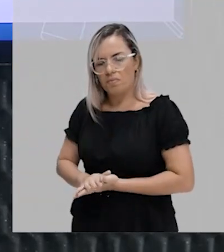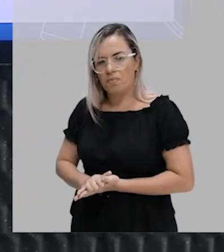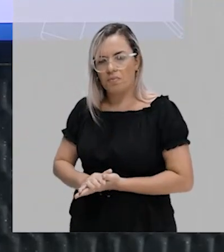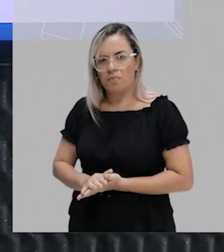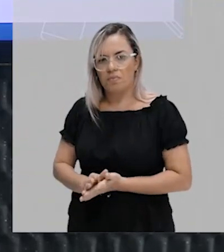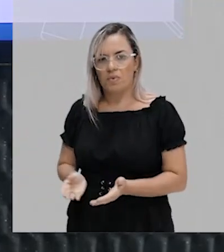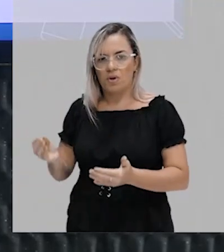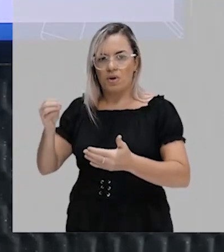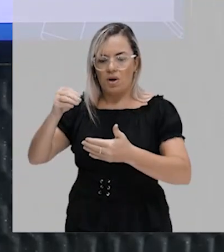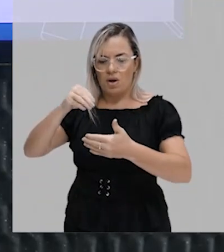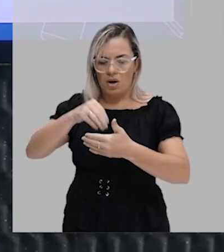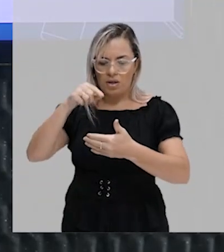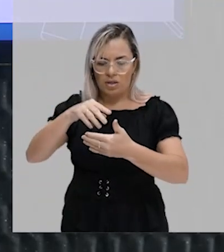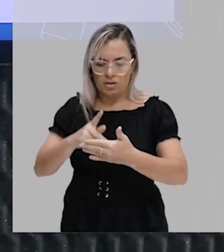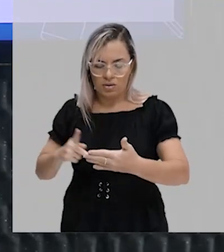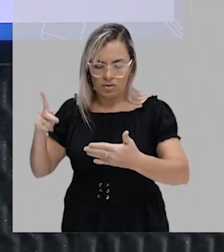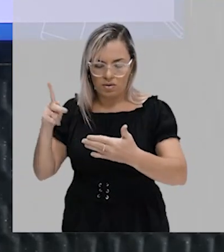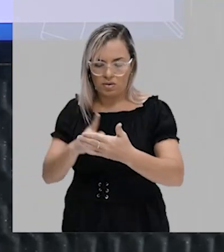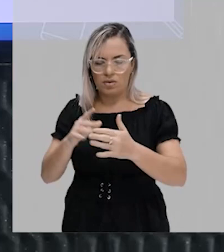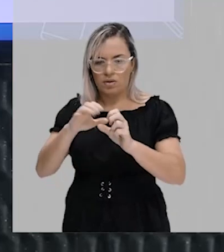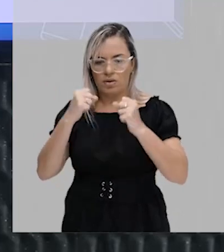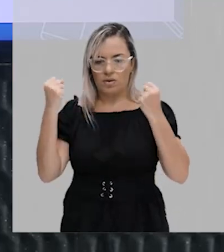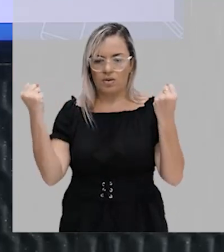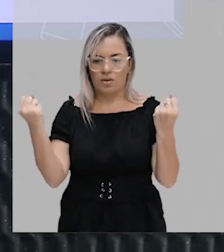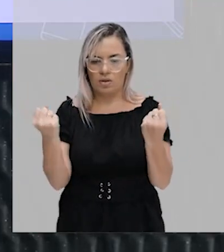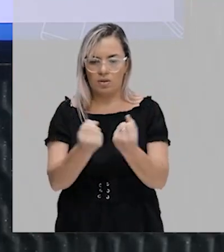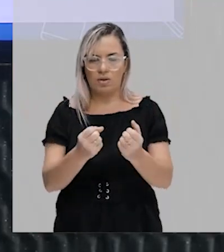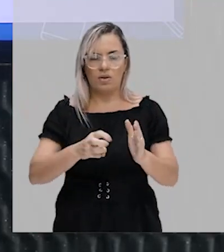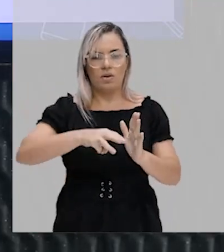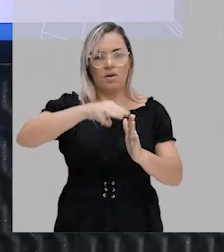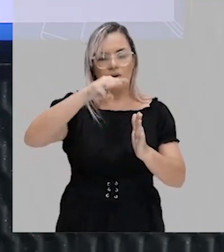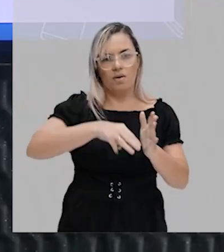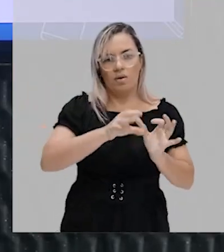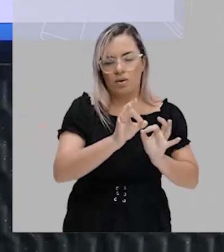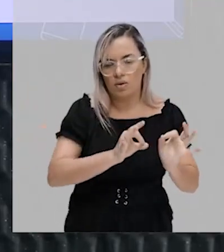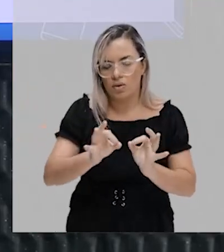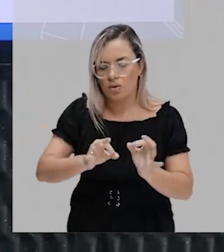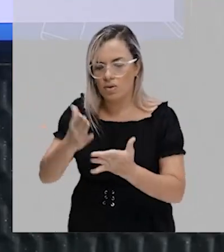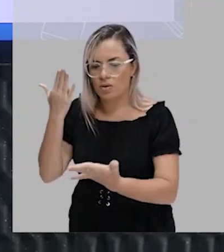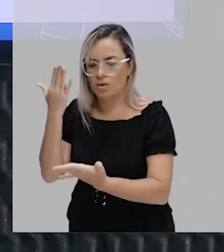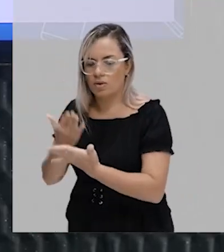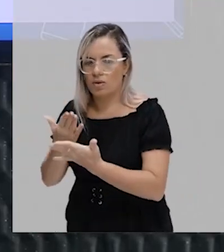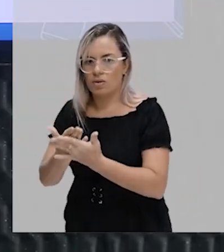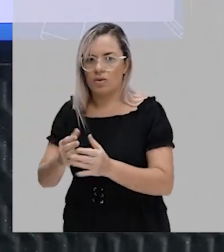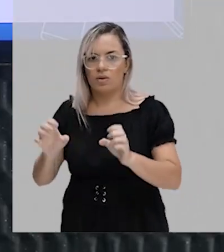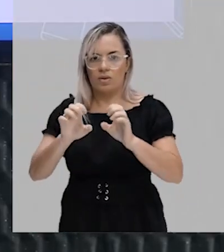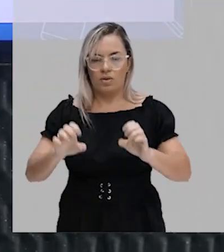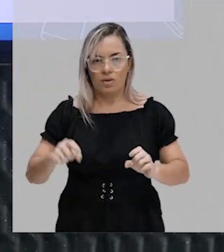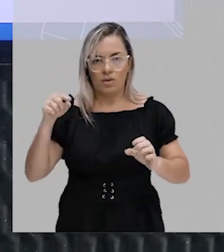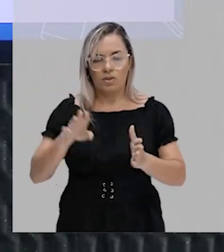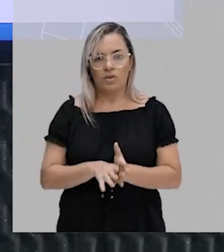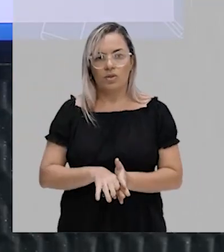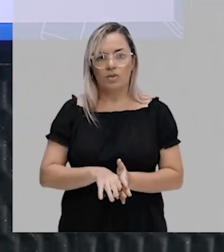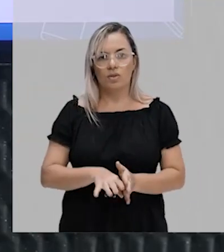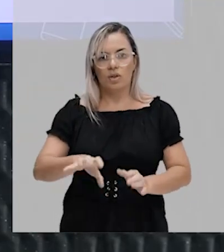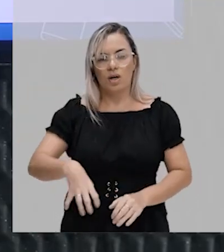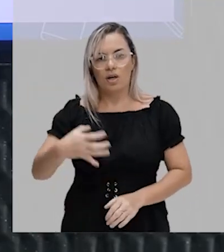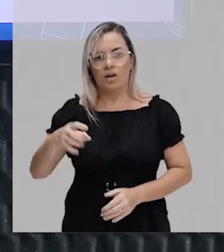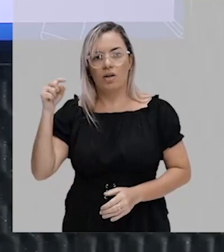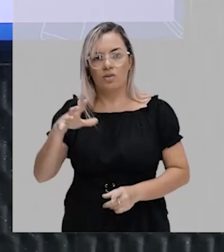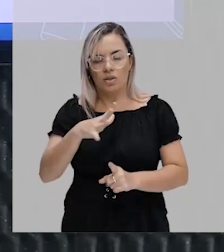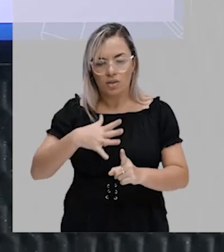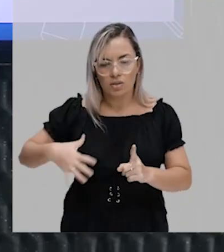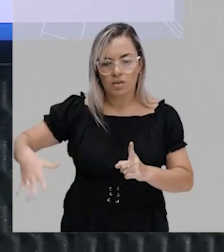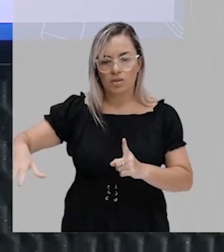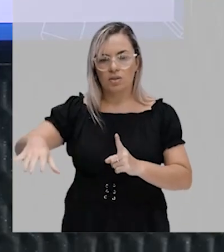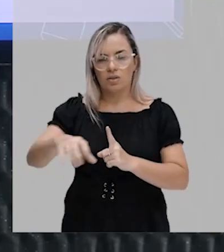ao fato social e uma visão mais metódica também sobre o estudo dessas questões. Por isso que a gente considera